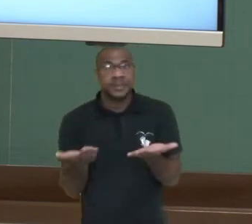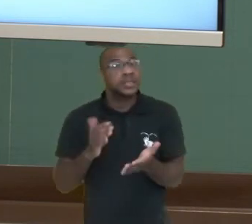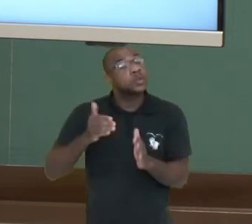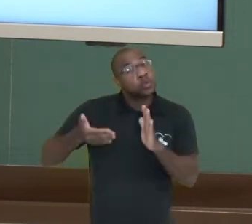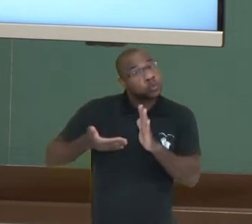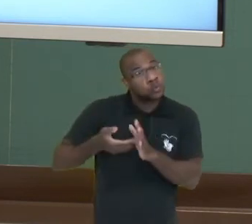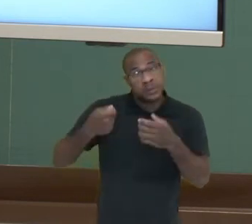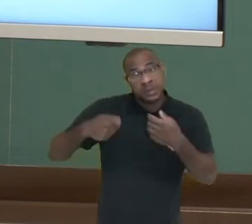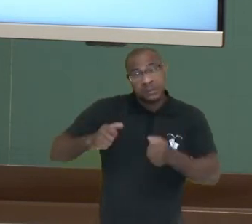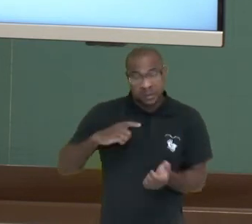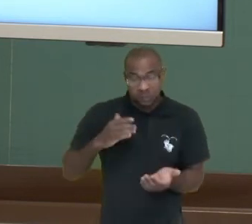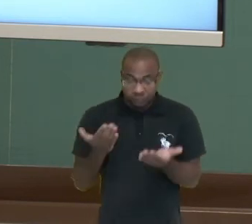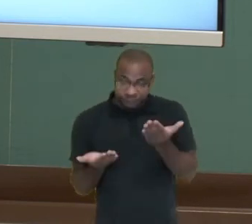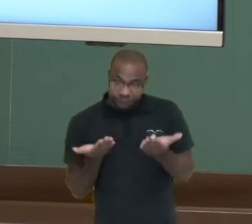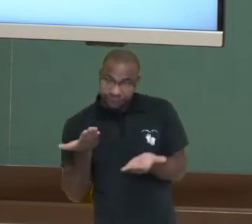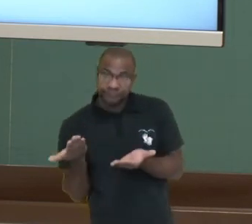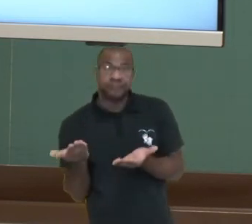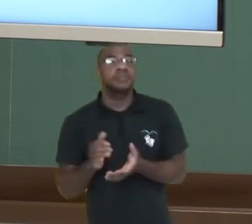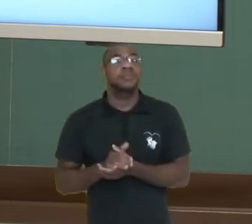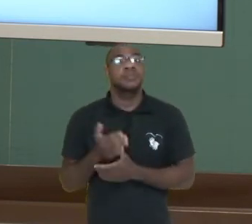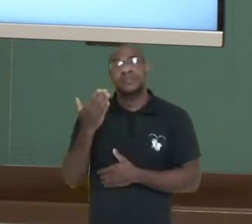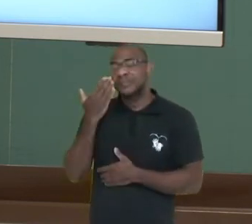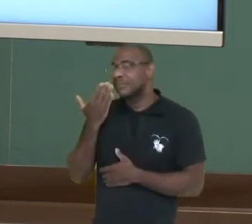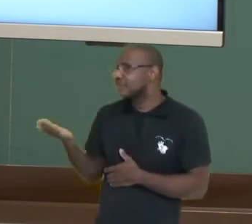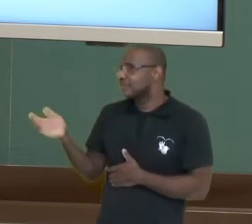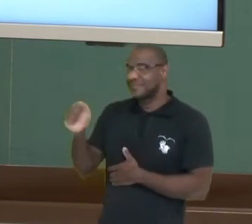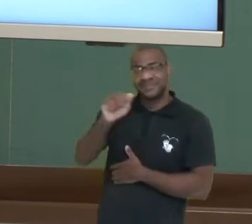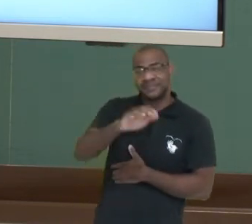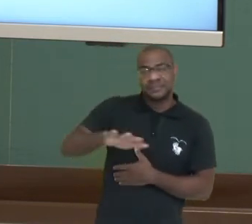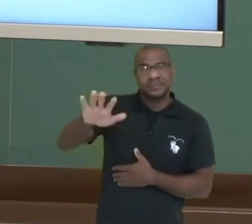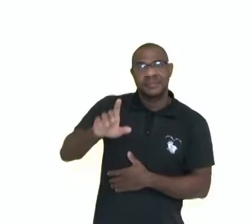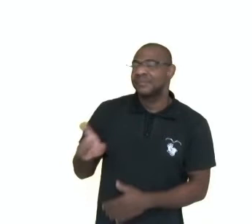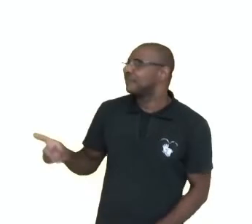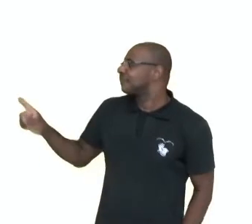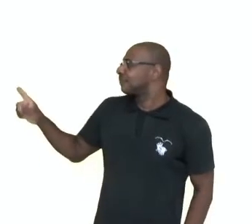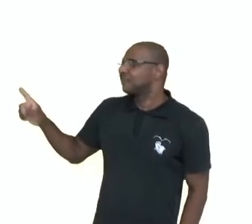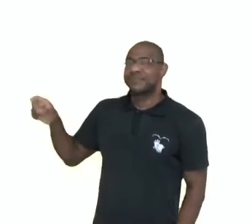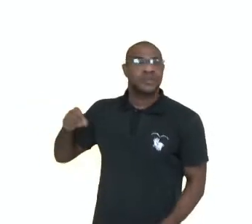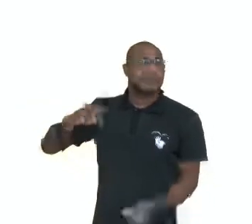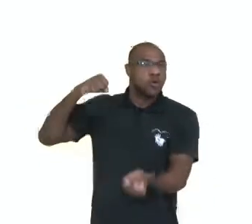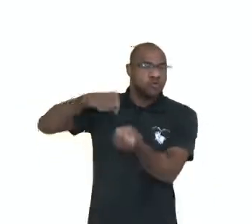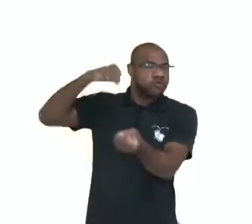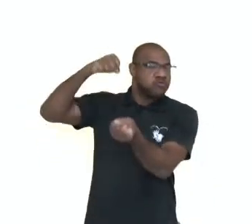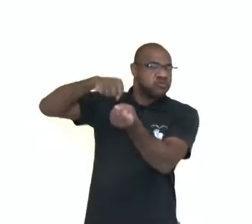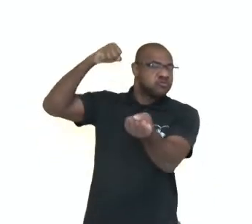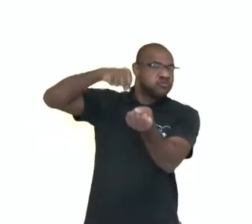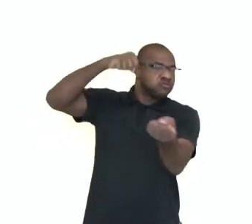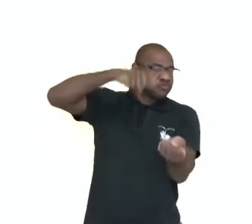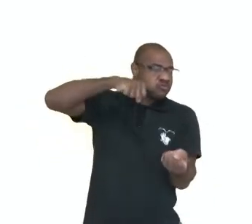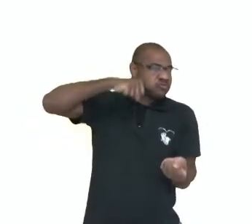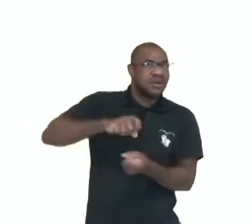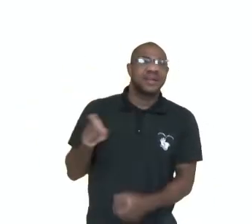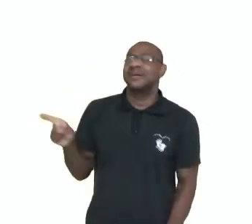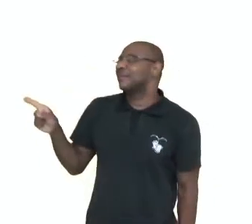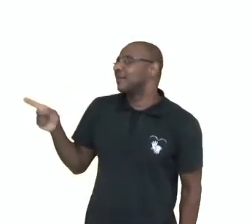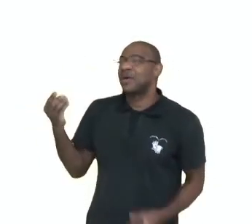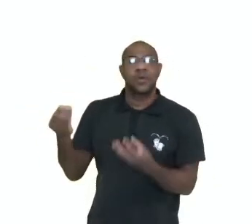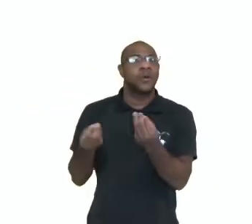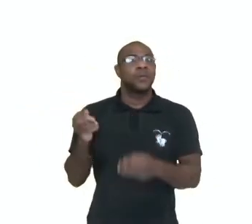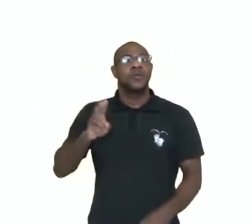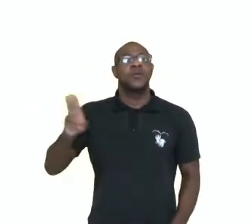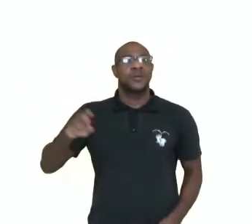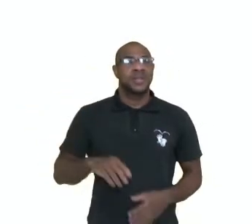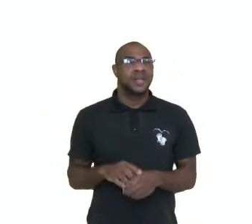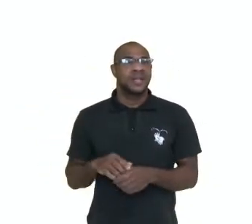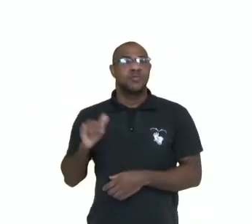equilibrado. E aí, algumas imagens de uso, da forma como se usa agrotóxico. Esse aqui é o mais conhecido, talvez o